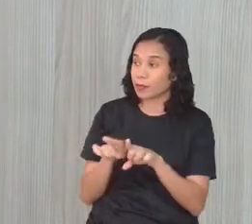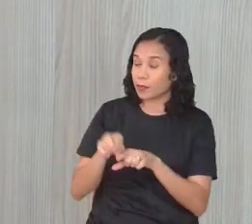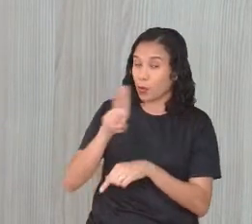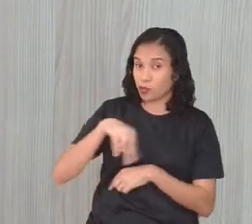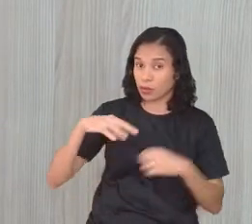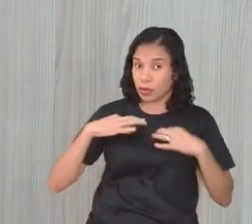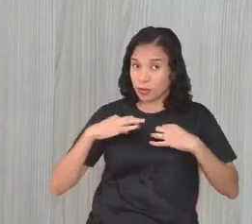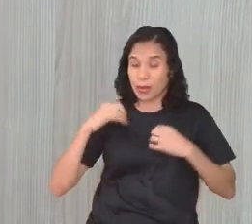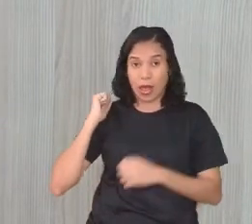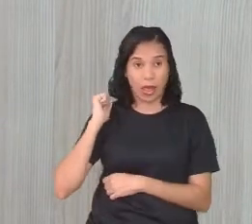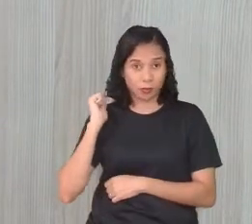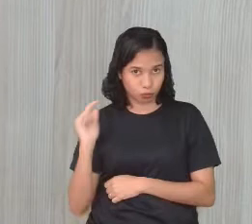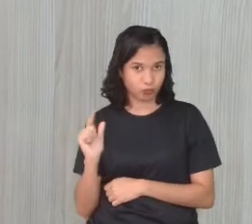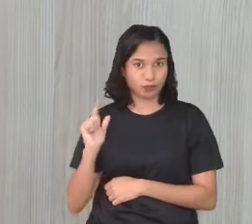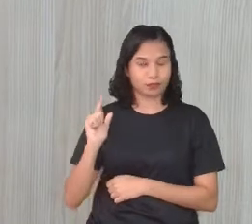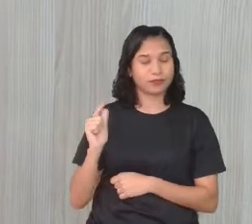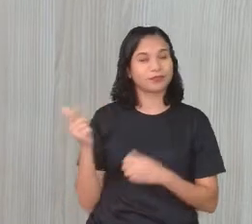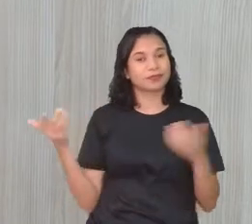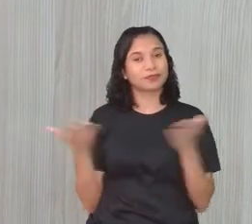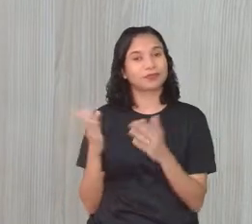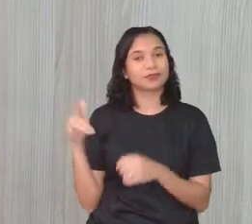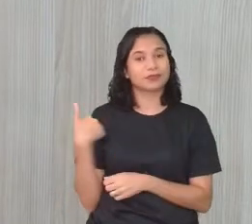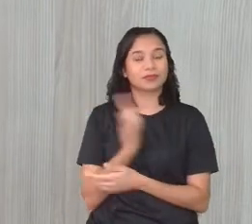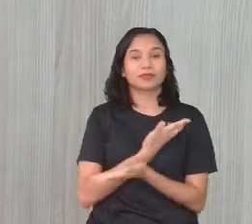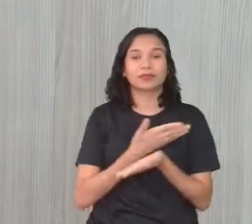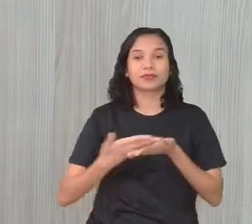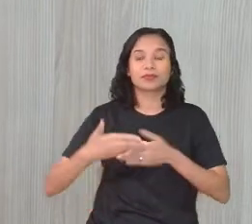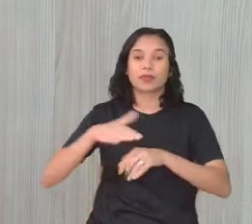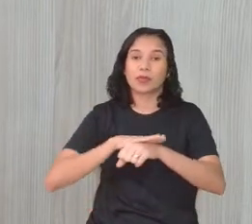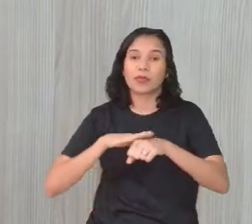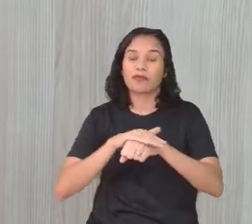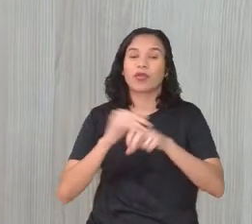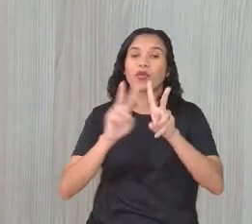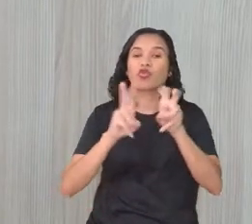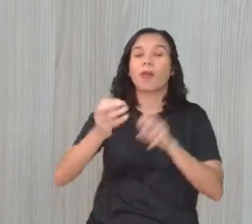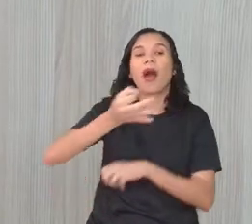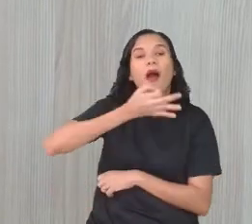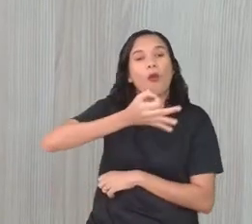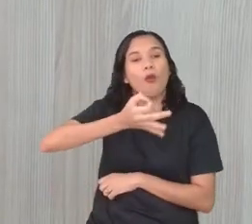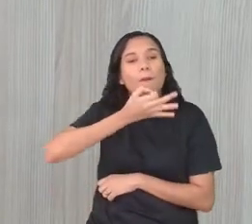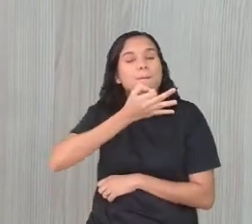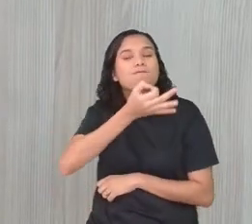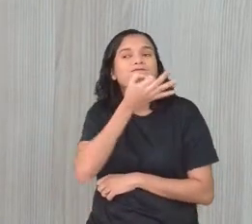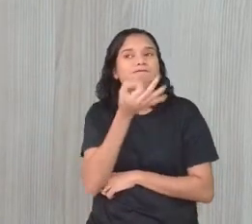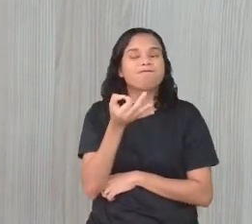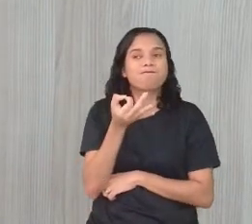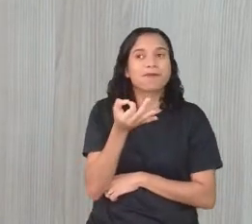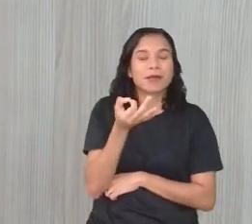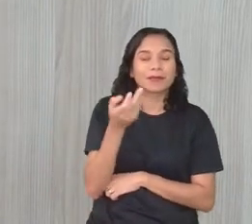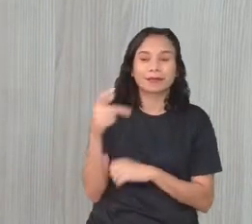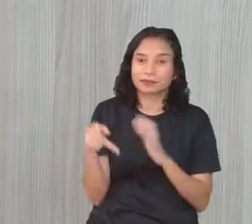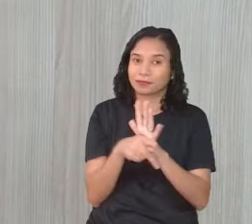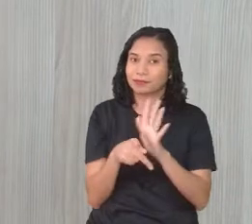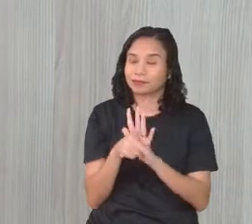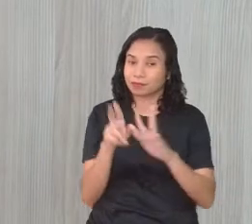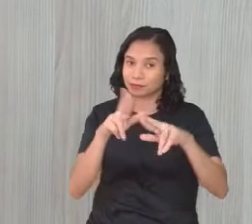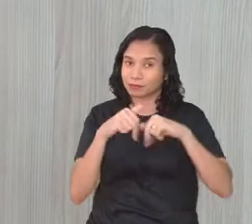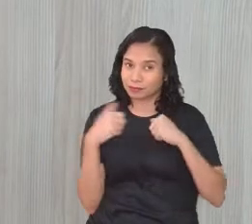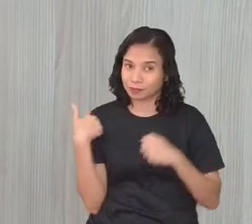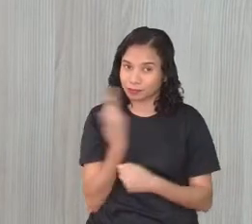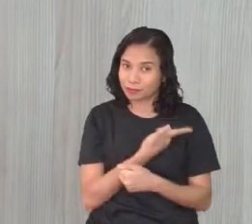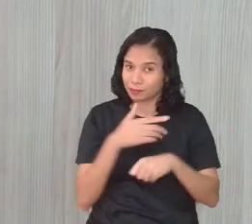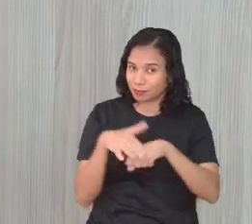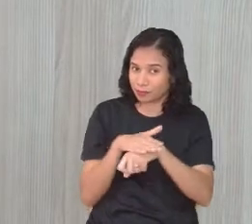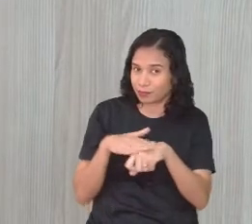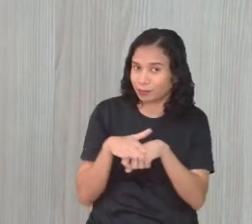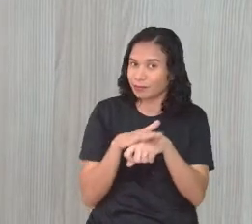uma camisa azul. Hoje a gente vai conversar sobre argumentação, né, professora Adriana? Isso, Artigo de professora opinião. Viviane. Então vamos